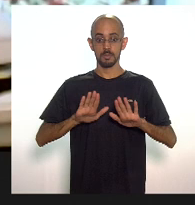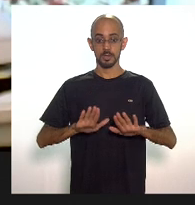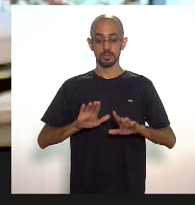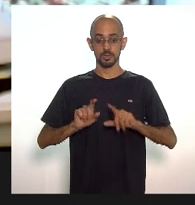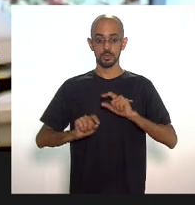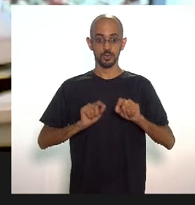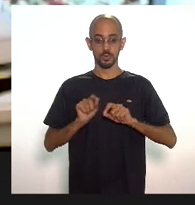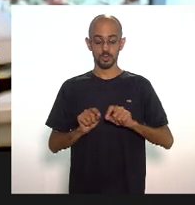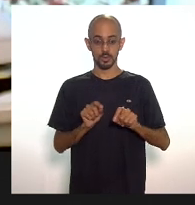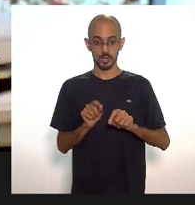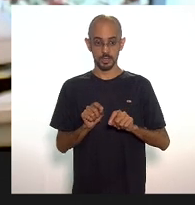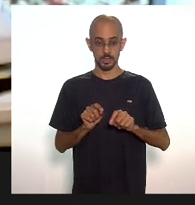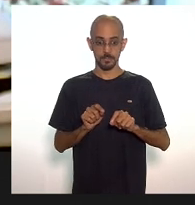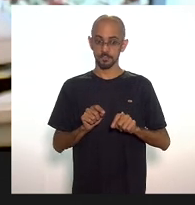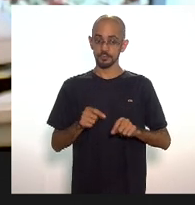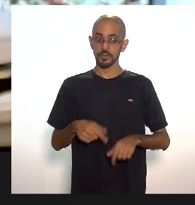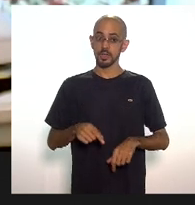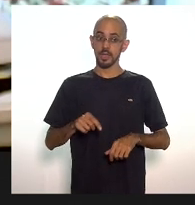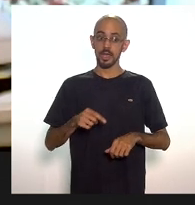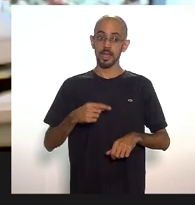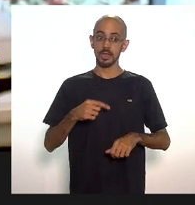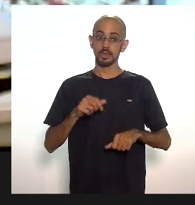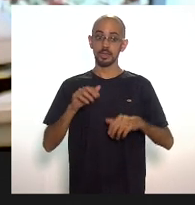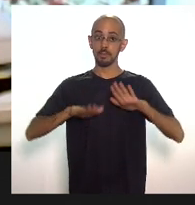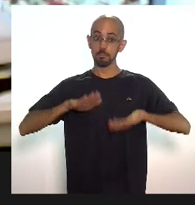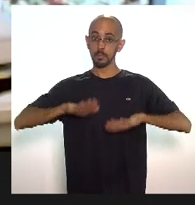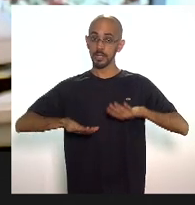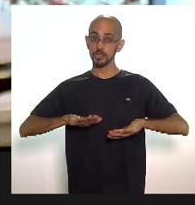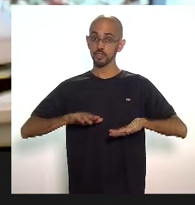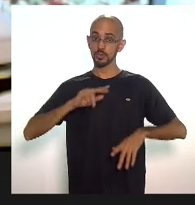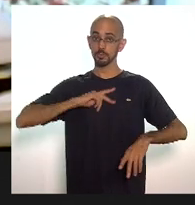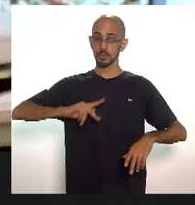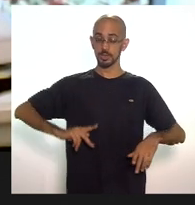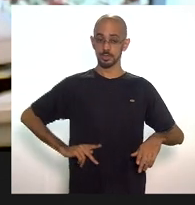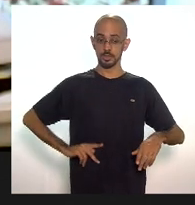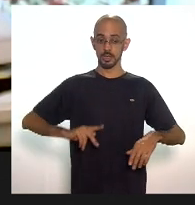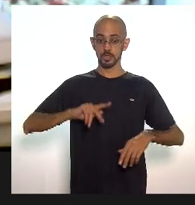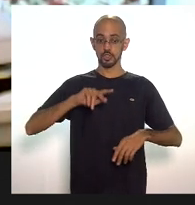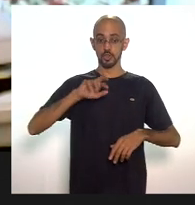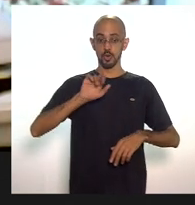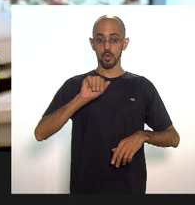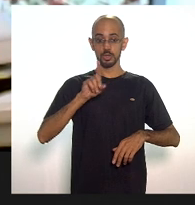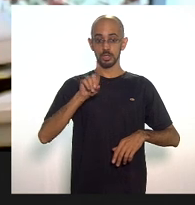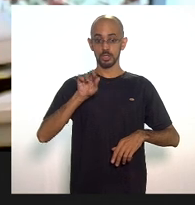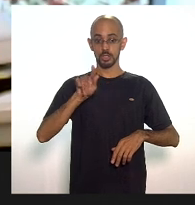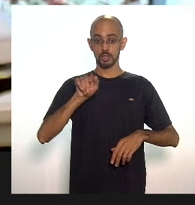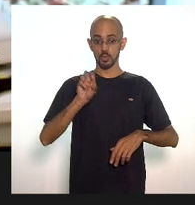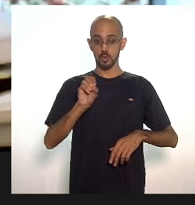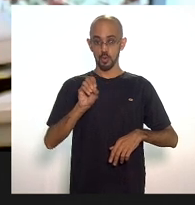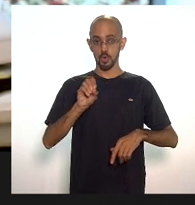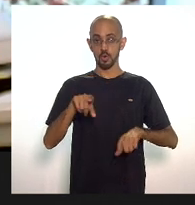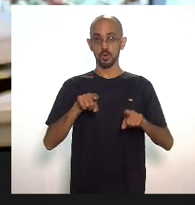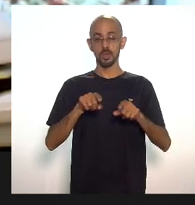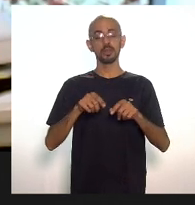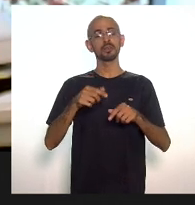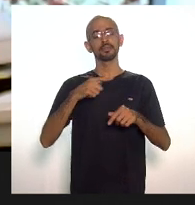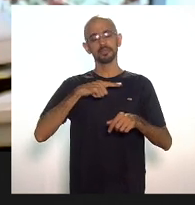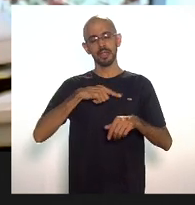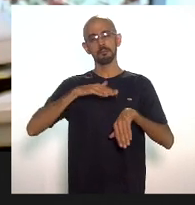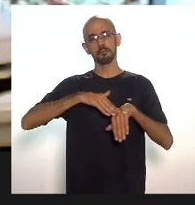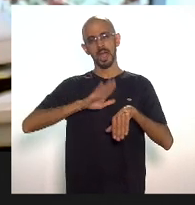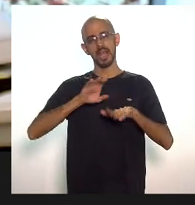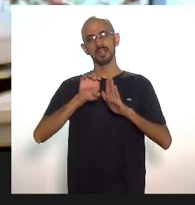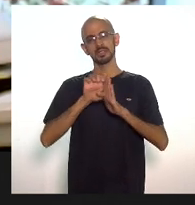pautar, depende dos líderes, depende do presidente Rodrigo Pacheco, chegam mais emendas, chegam